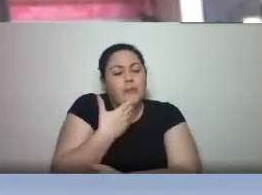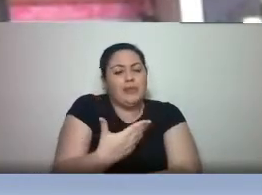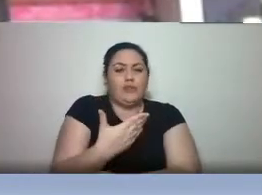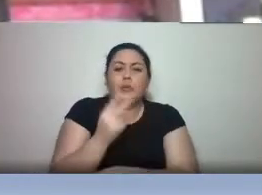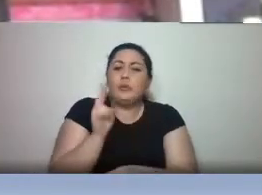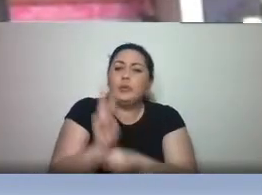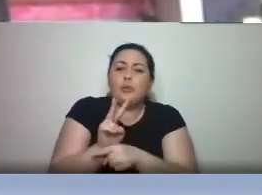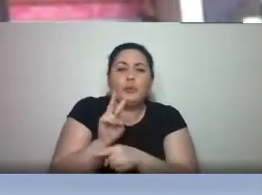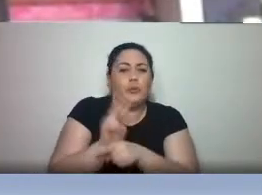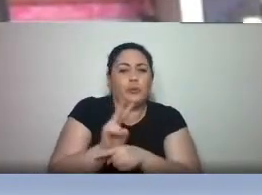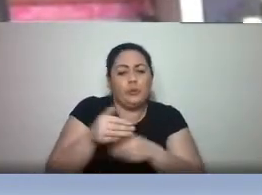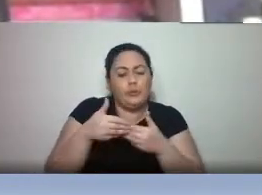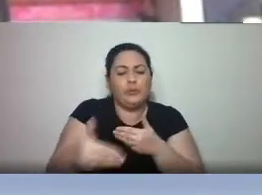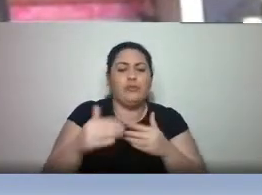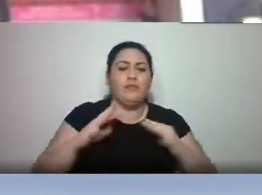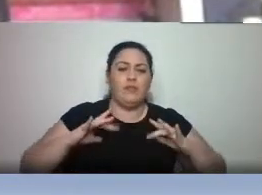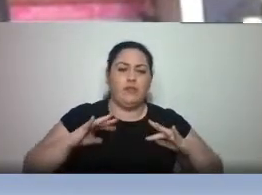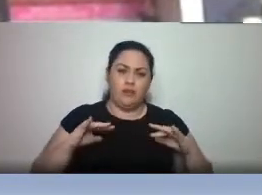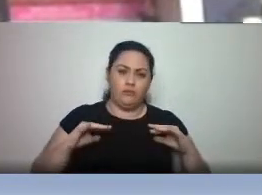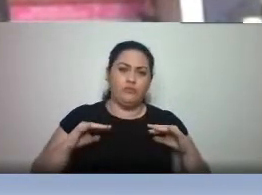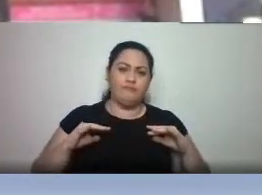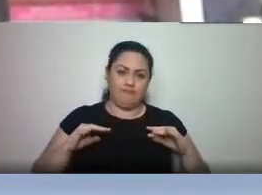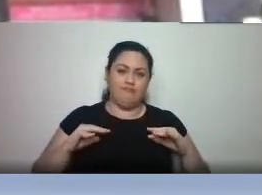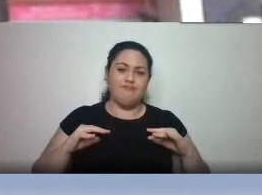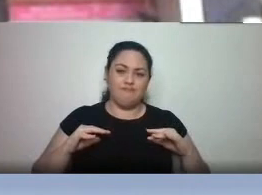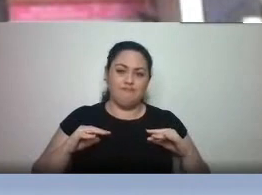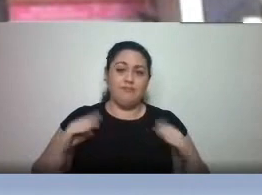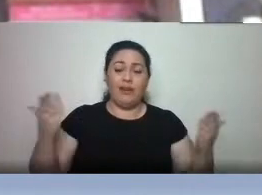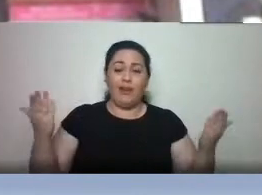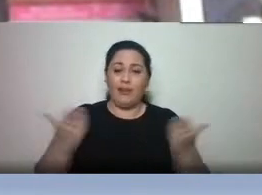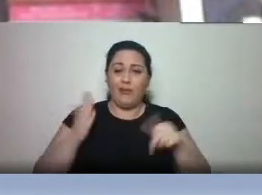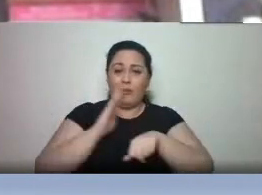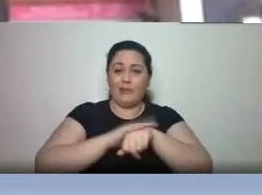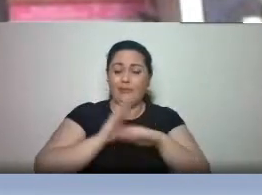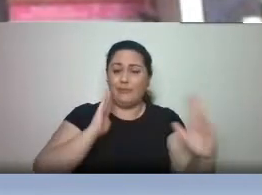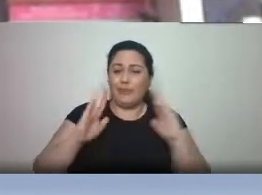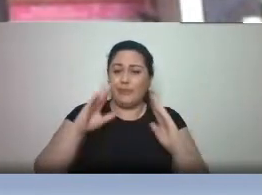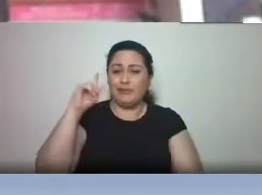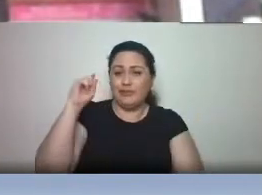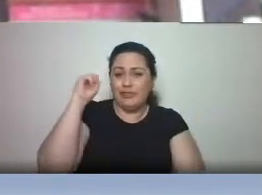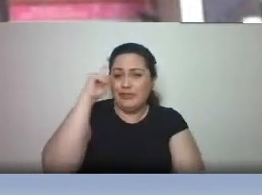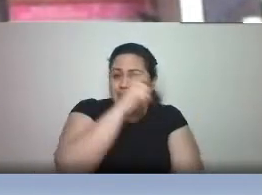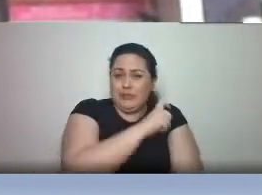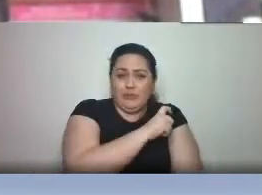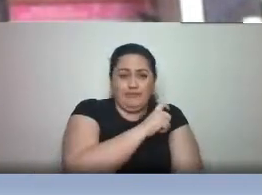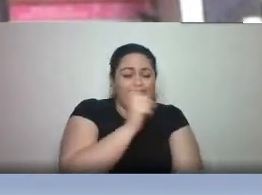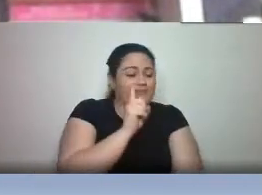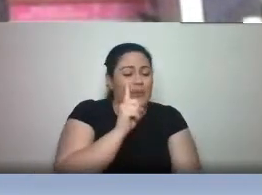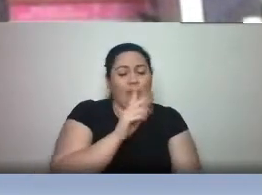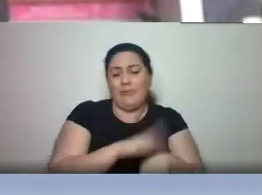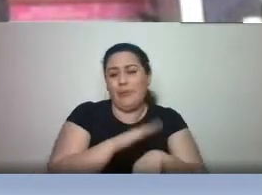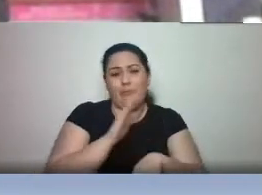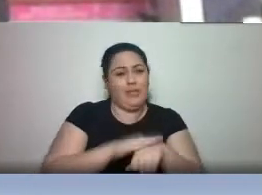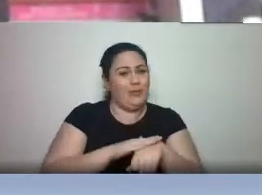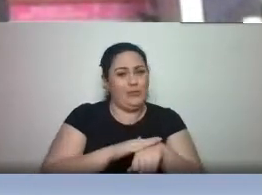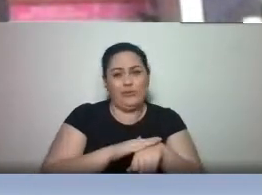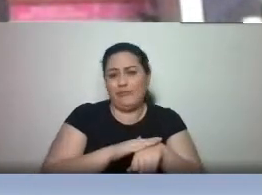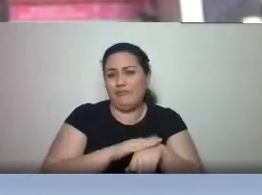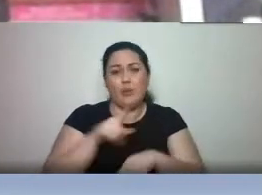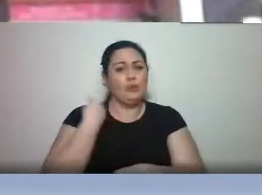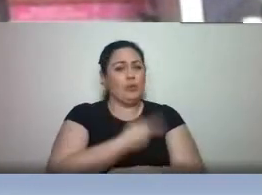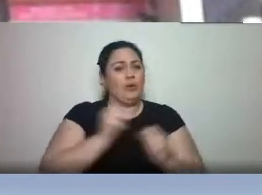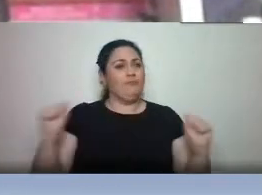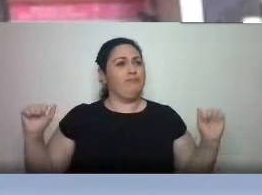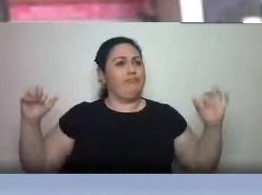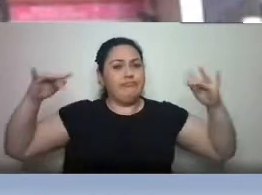nesse feriado, né? A gente está num momento muito crítico e não é o momento ainda da gente aglomerar,